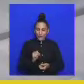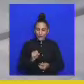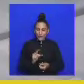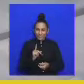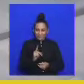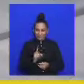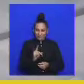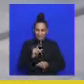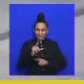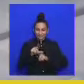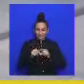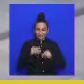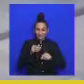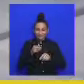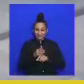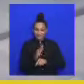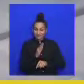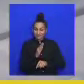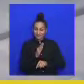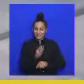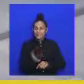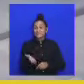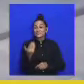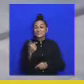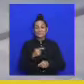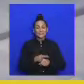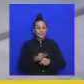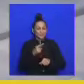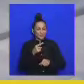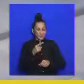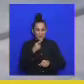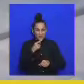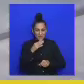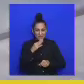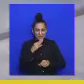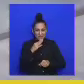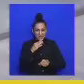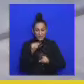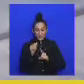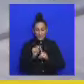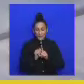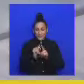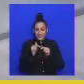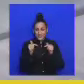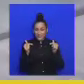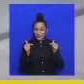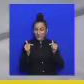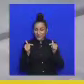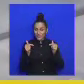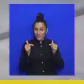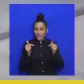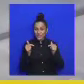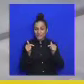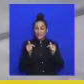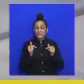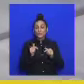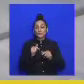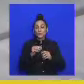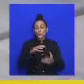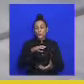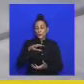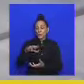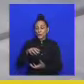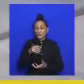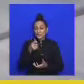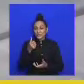Ok, sorteio validado. E vamos agora conhecer qual é o mês da sorte, através do nosso sexto